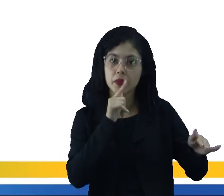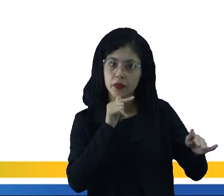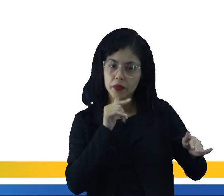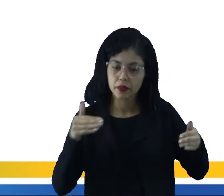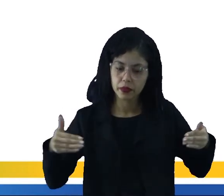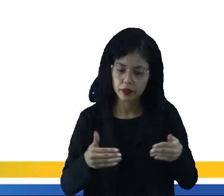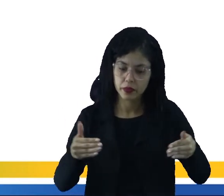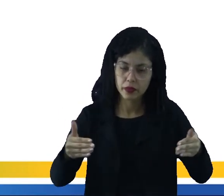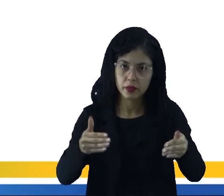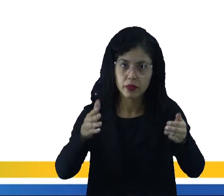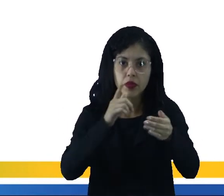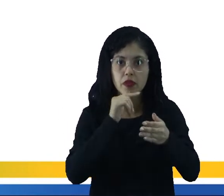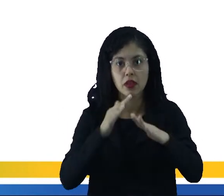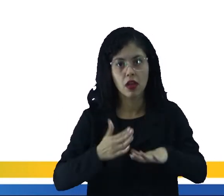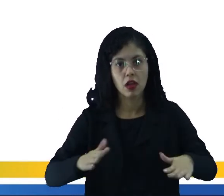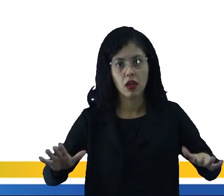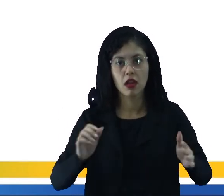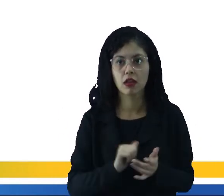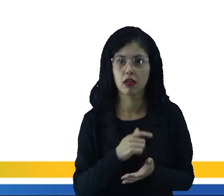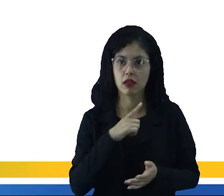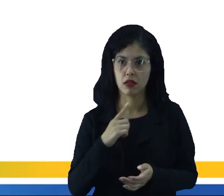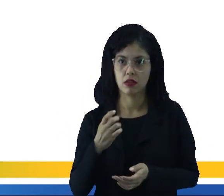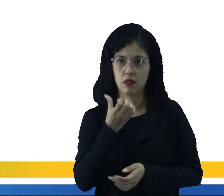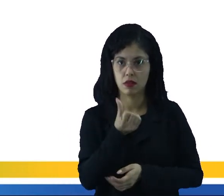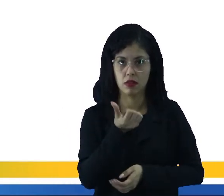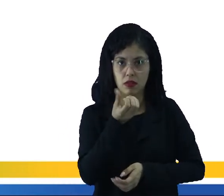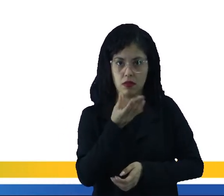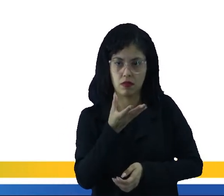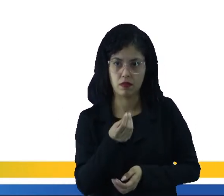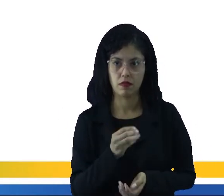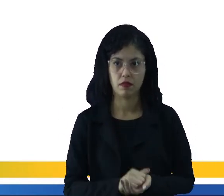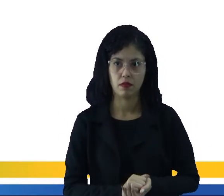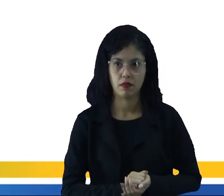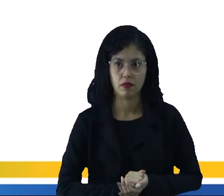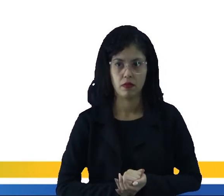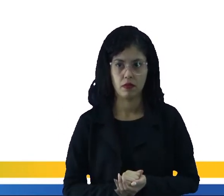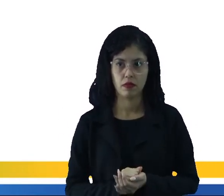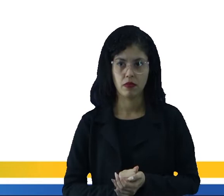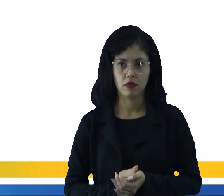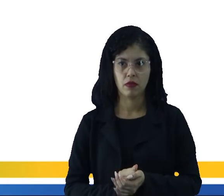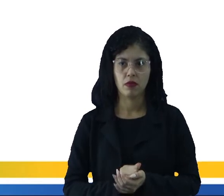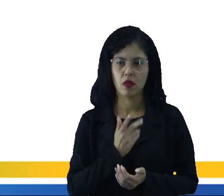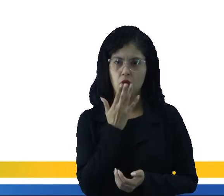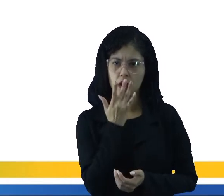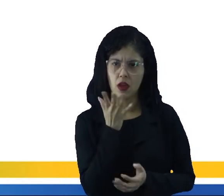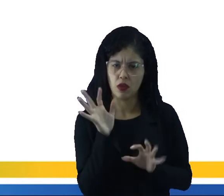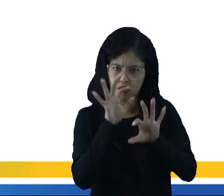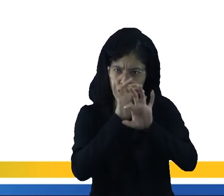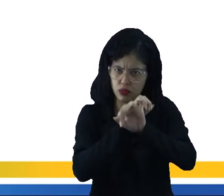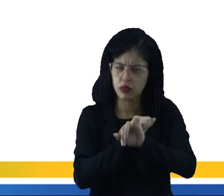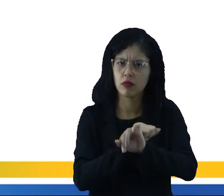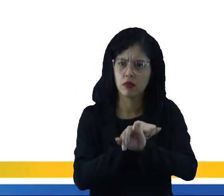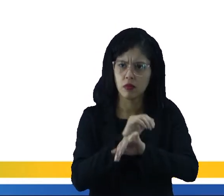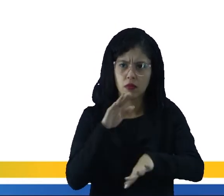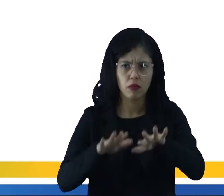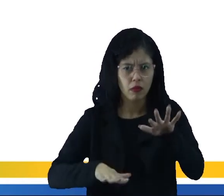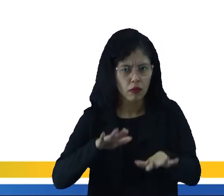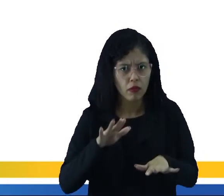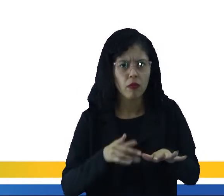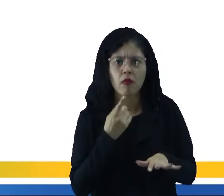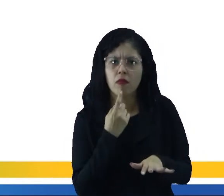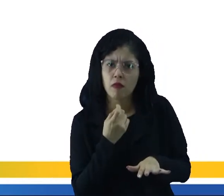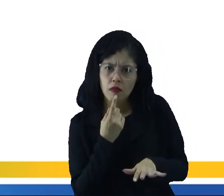na parte do meio, onde tem 160, que é uma coloração mais escura, às vezes